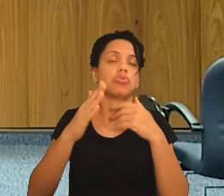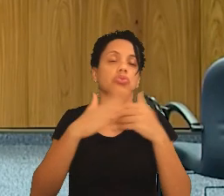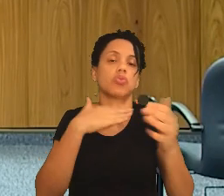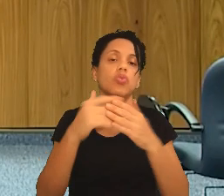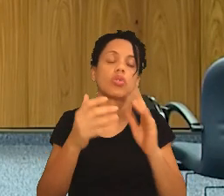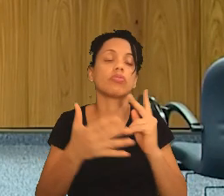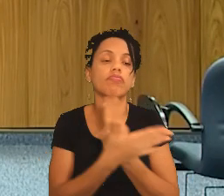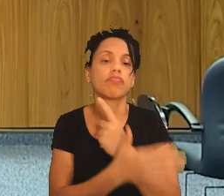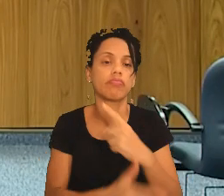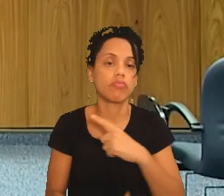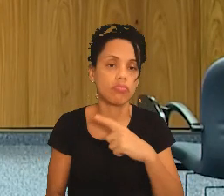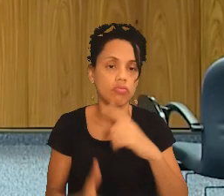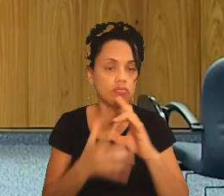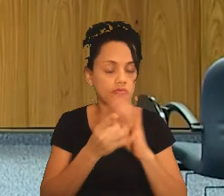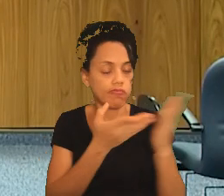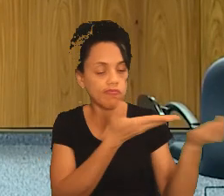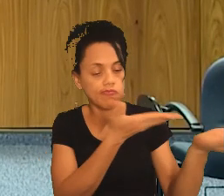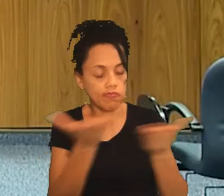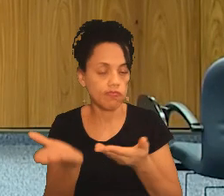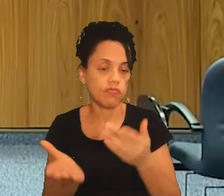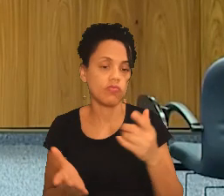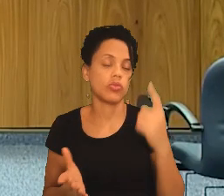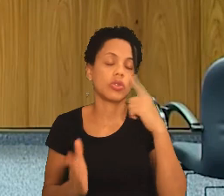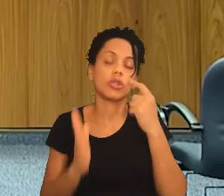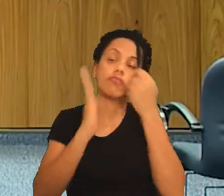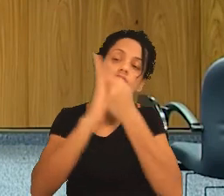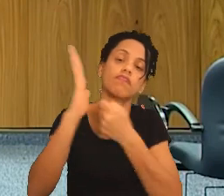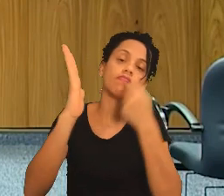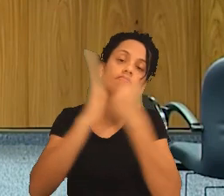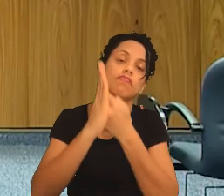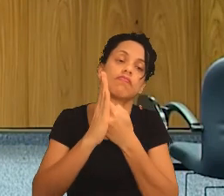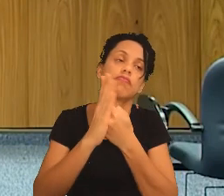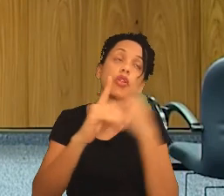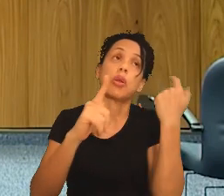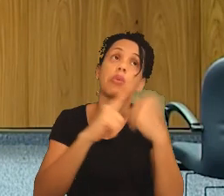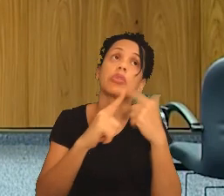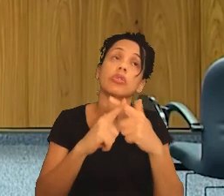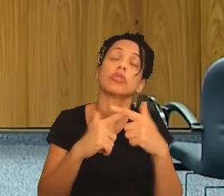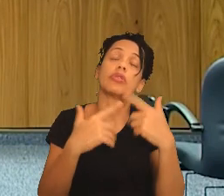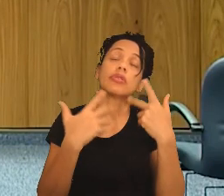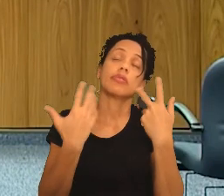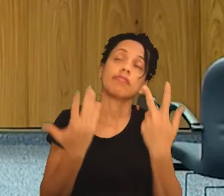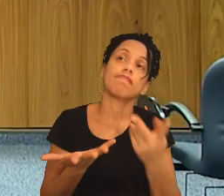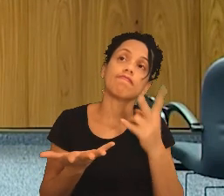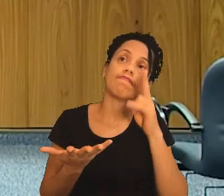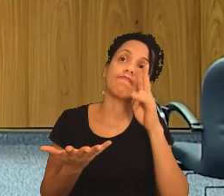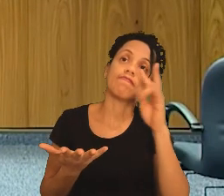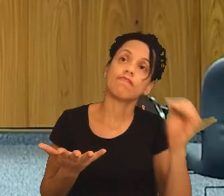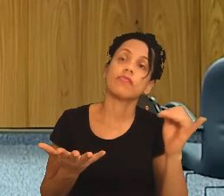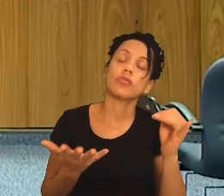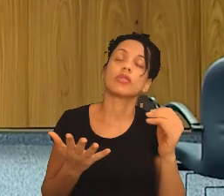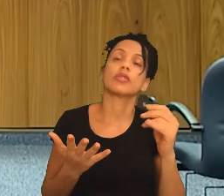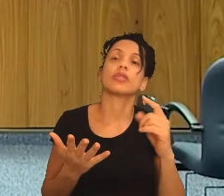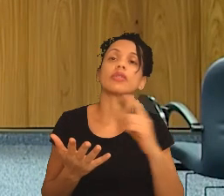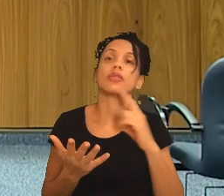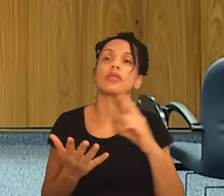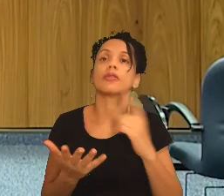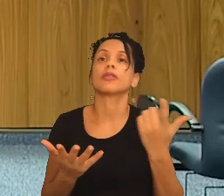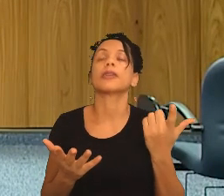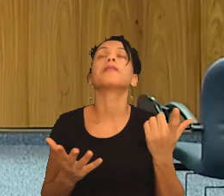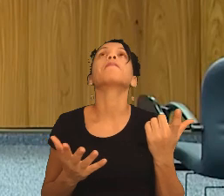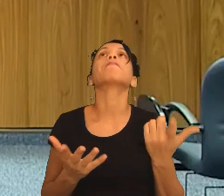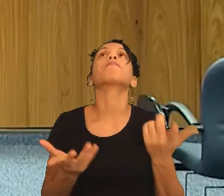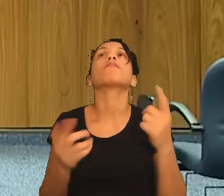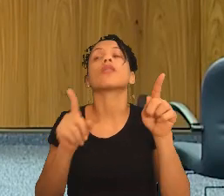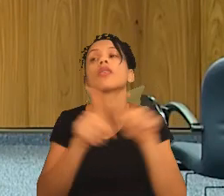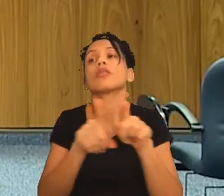indígenas coloquem a sua perspectiva sobre qualquer situação, sobre os institutos, sobre tudo aquilo que rodeia